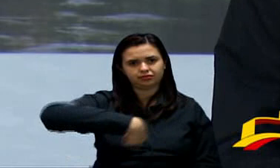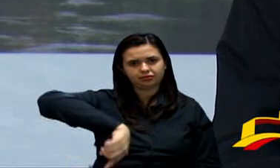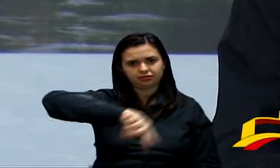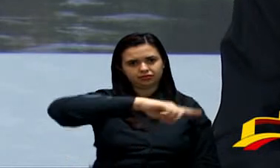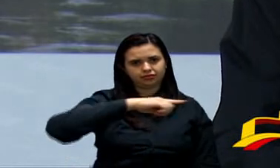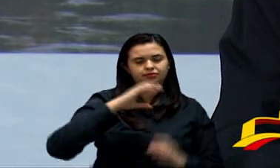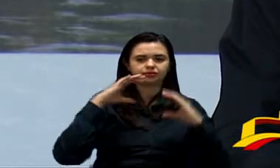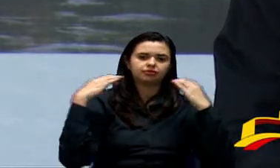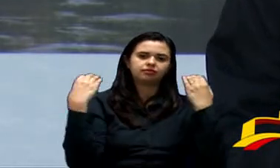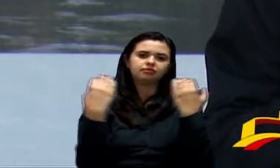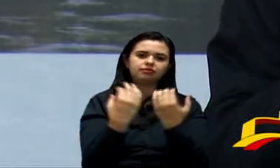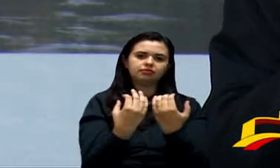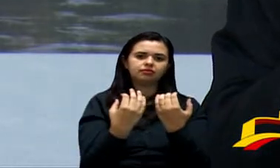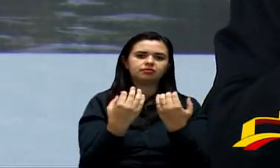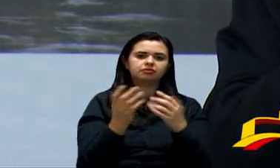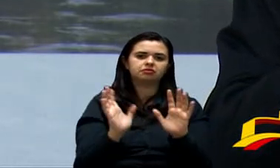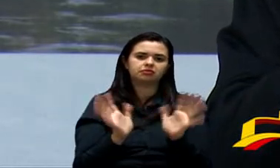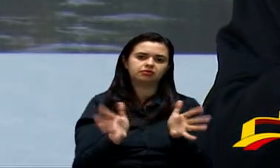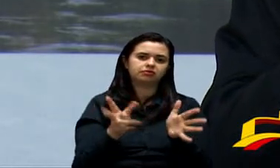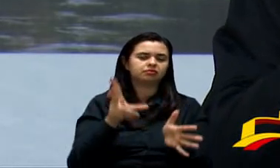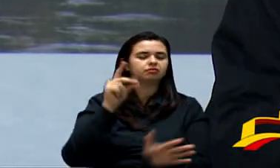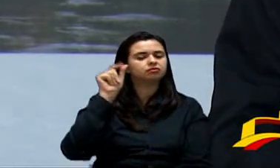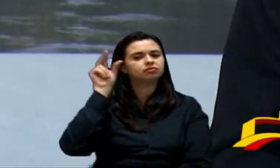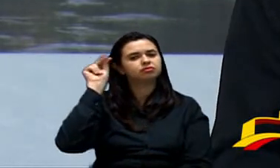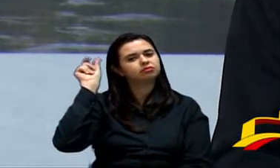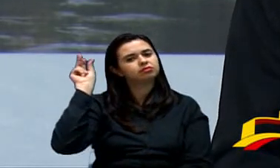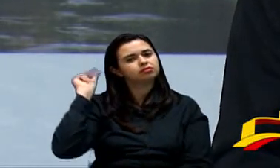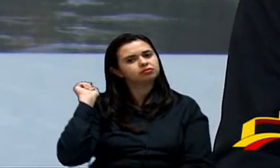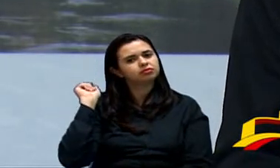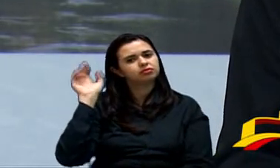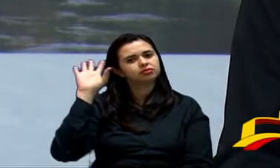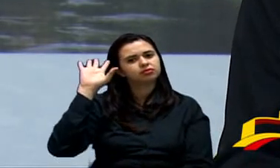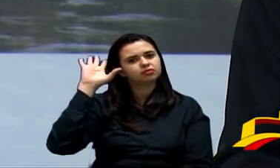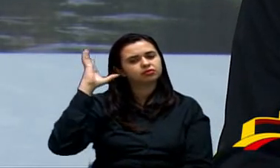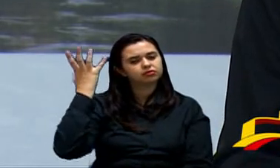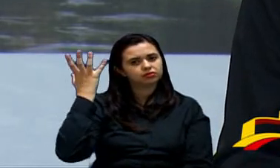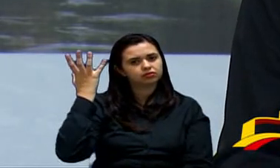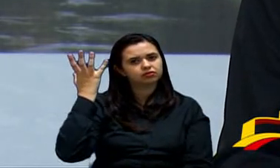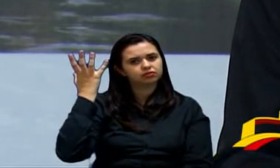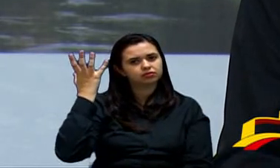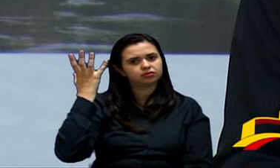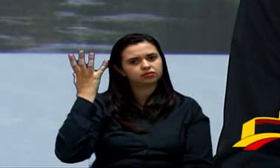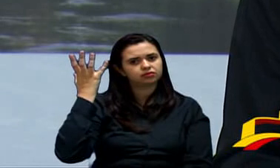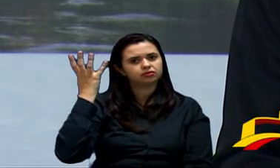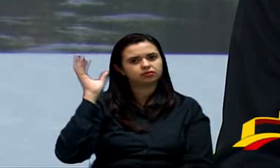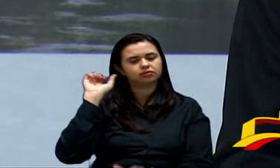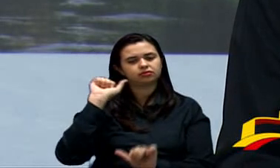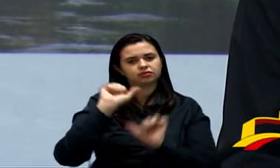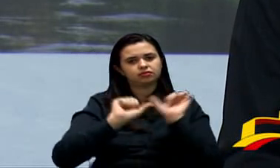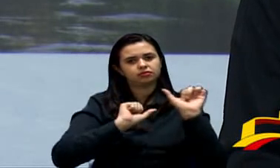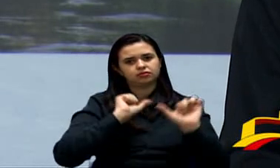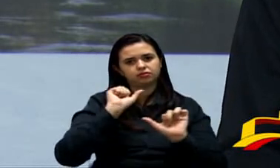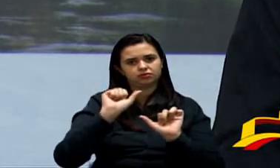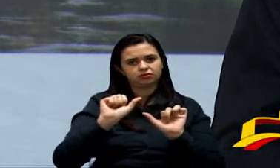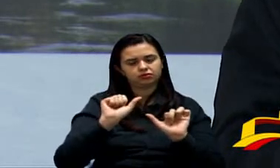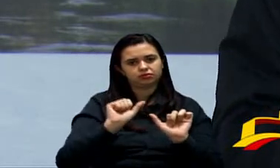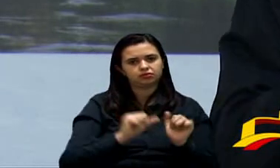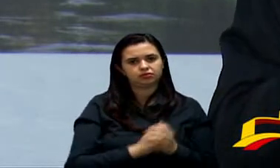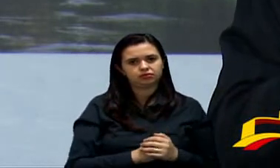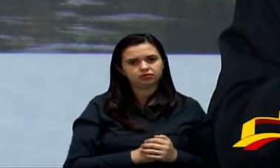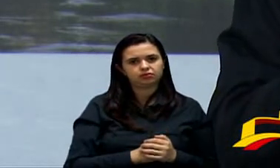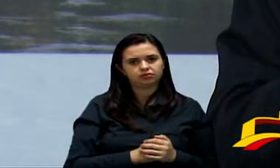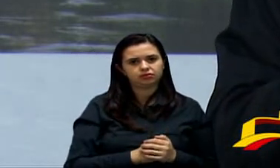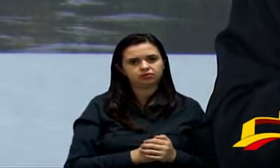nesta casa já há algumas legislaturas, existem algumas renovações desse mandato que foi para piorar. Quando você pega alguém que